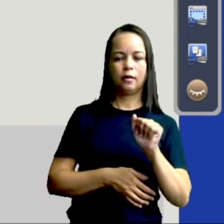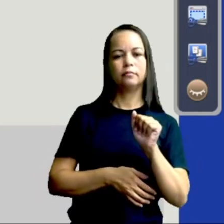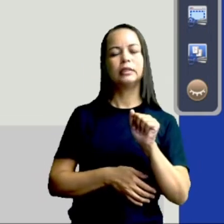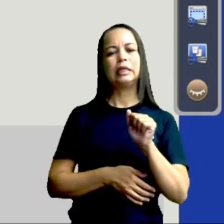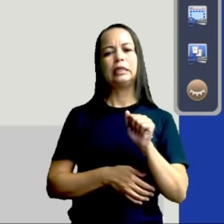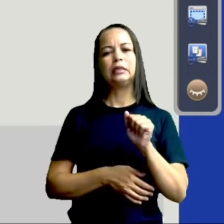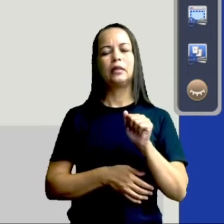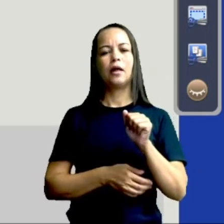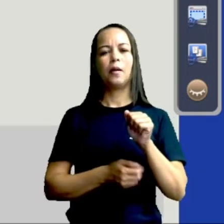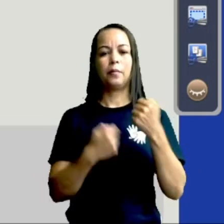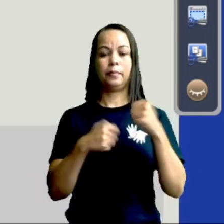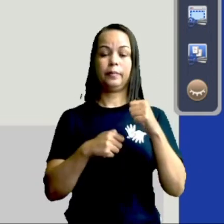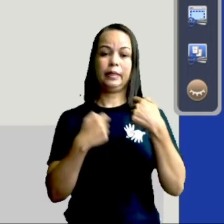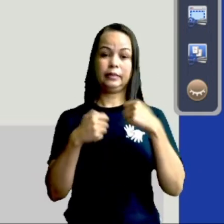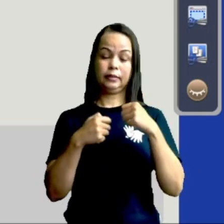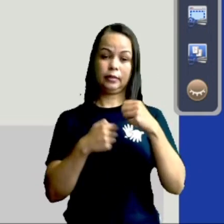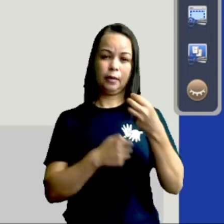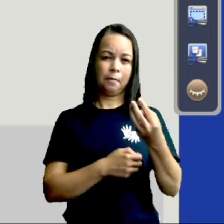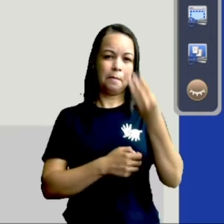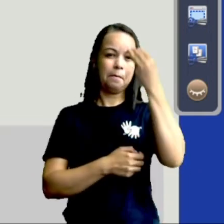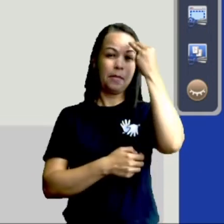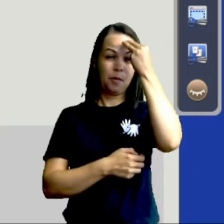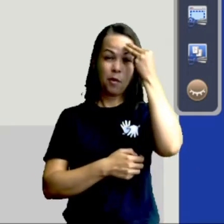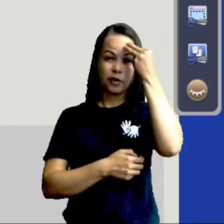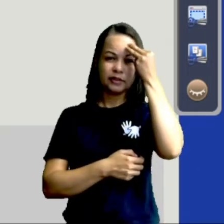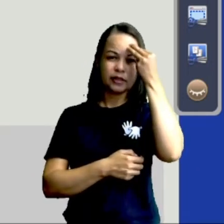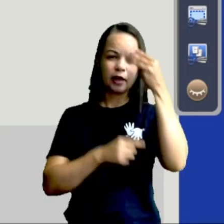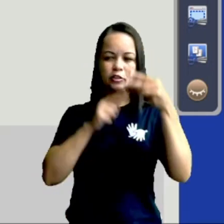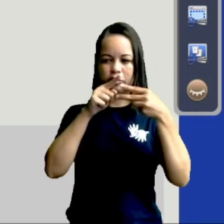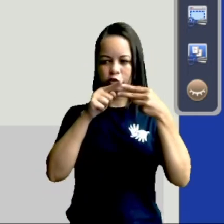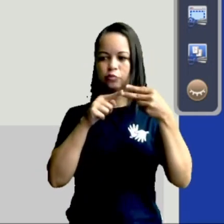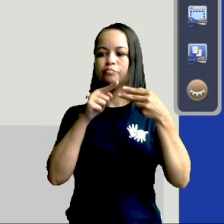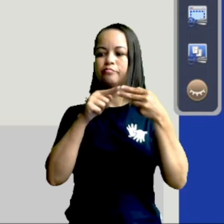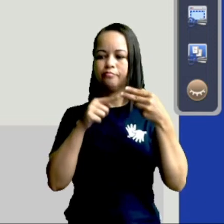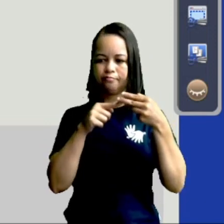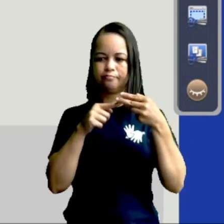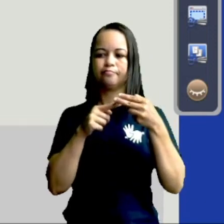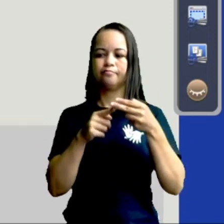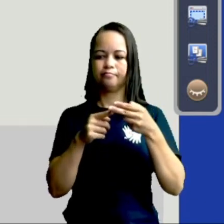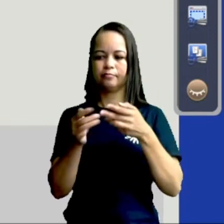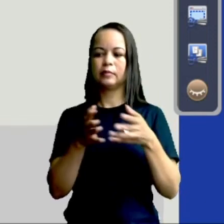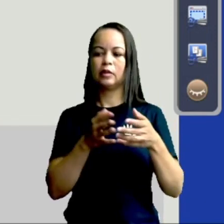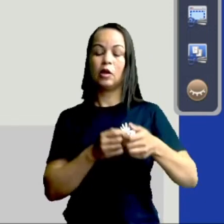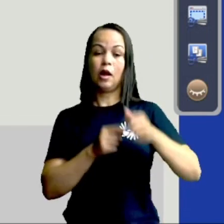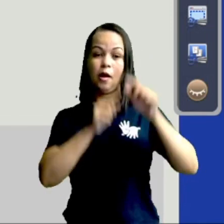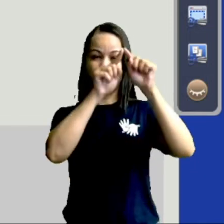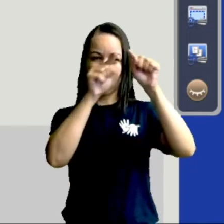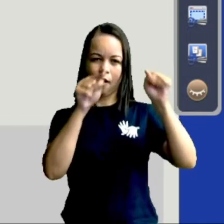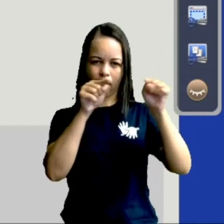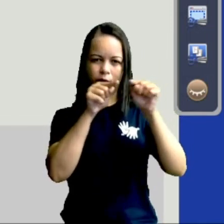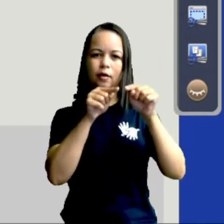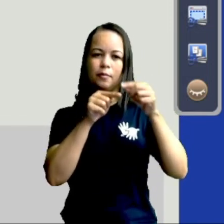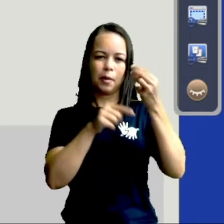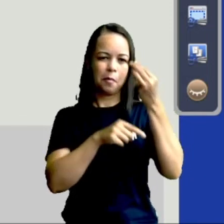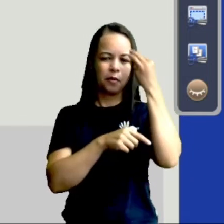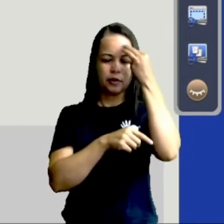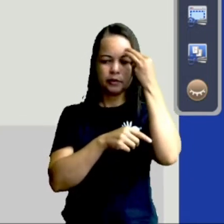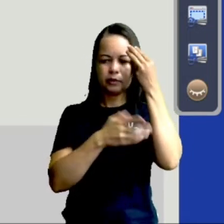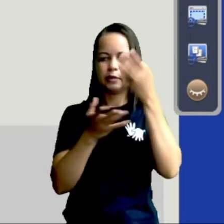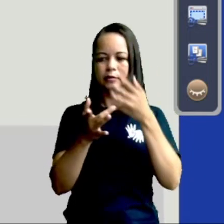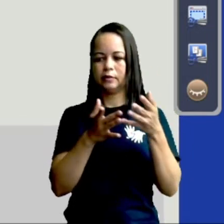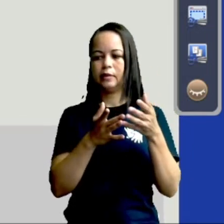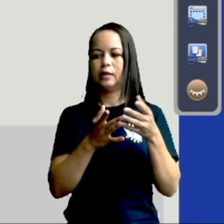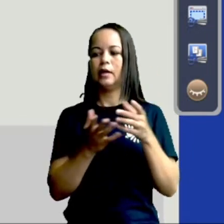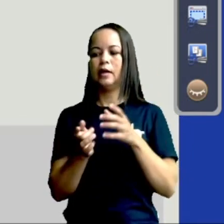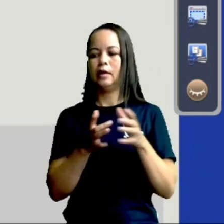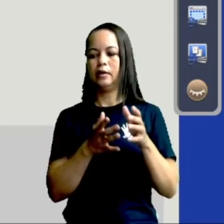que memorizar essas duas formulazinhas aqui, tá? É isso mesmo, é memorizar. O primeiro, que a gente chama de